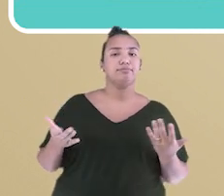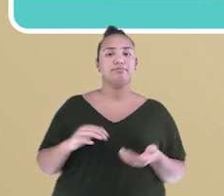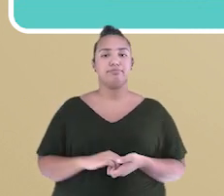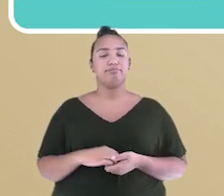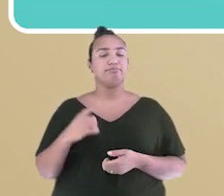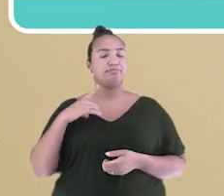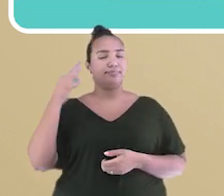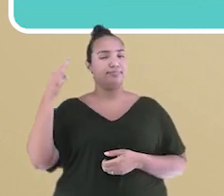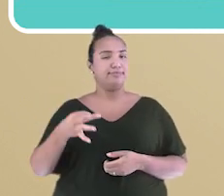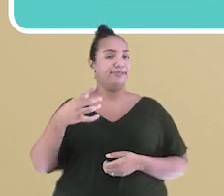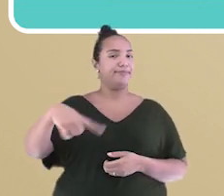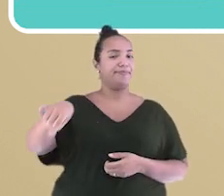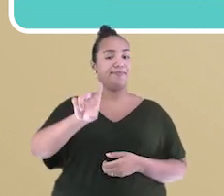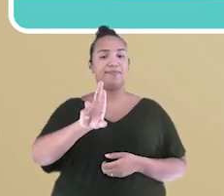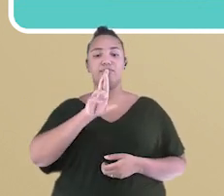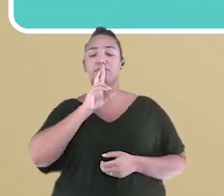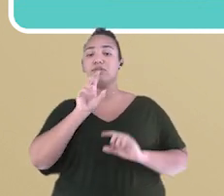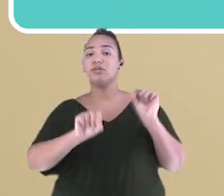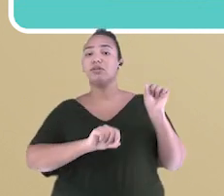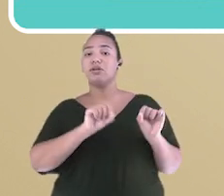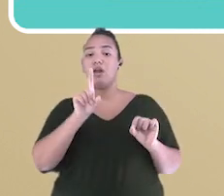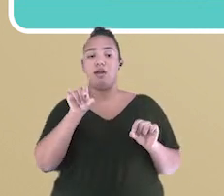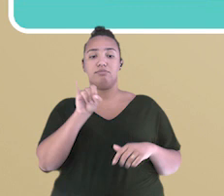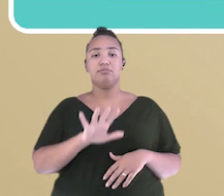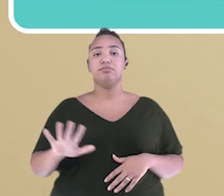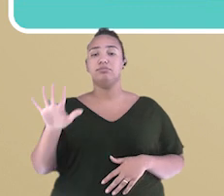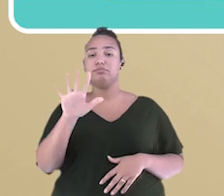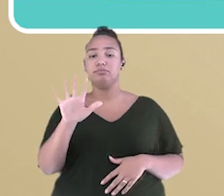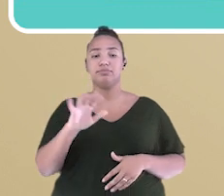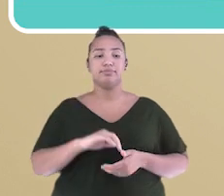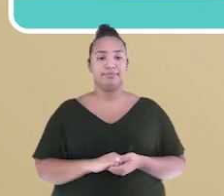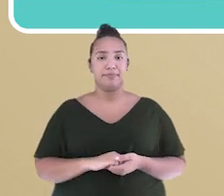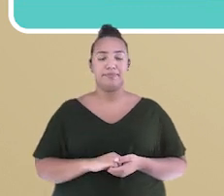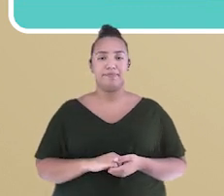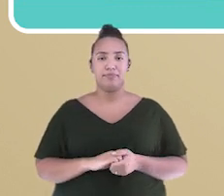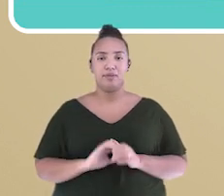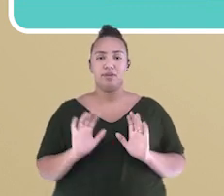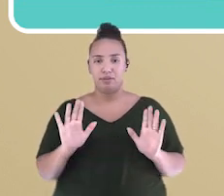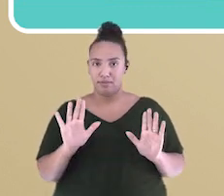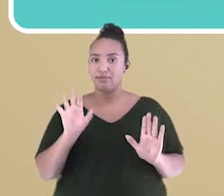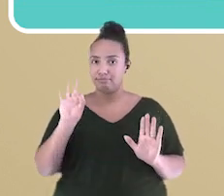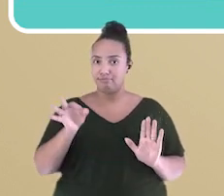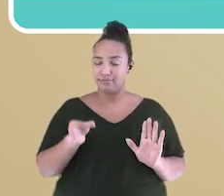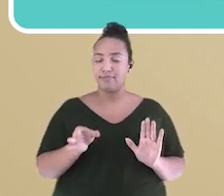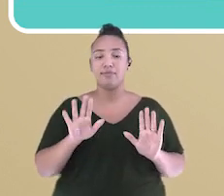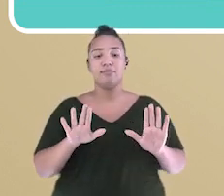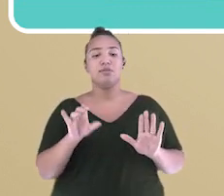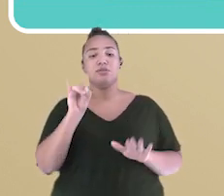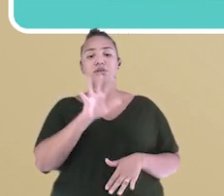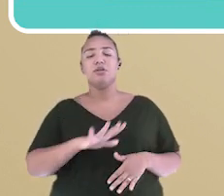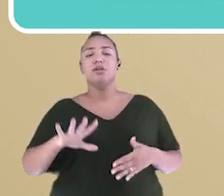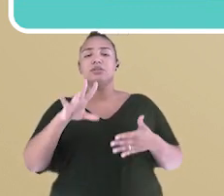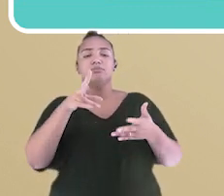certeza que sua resposta será: trata-se de uma paisagem. E é, mas fazendo uma leitura dessa